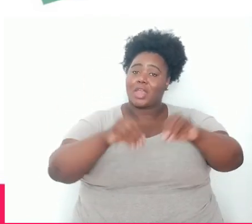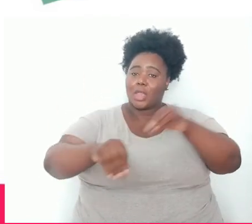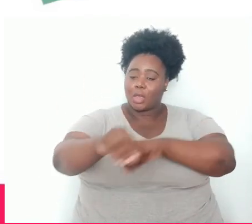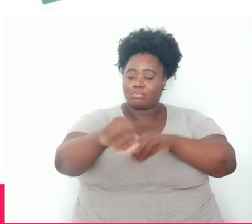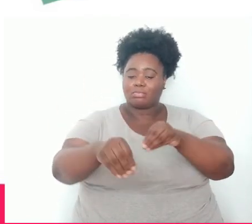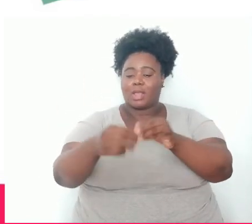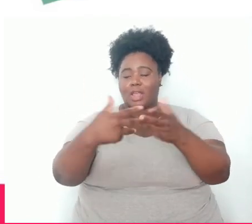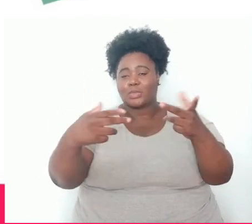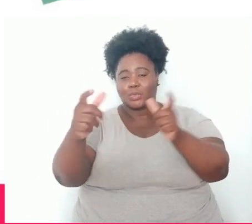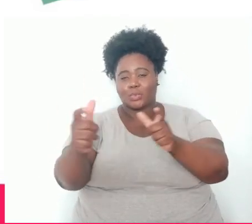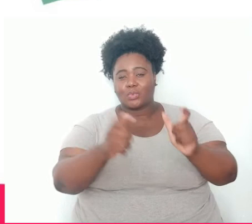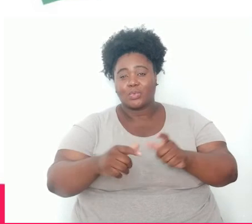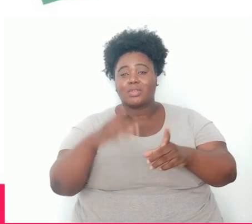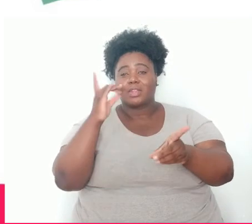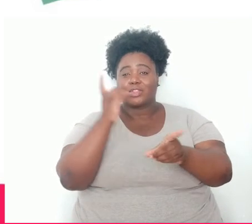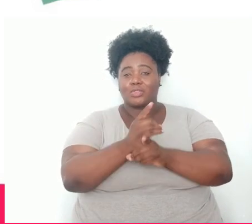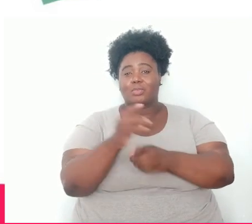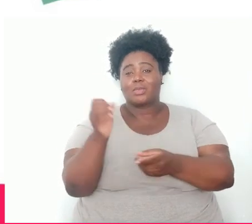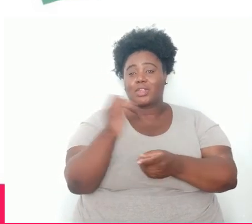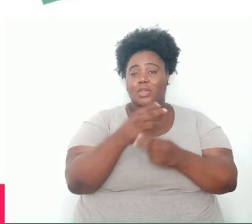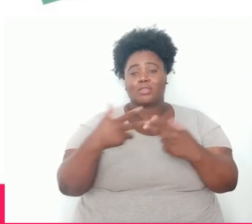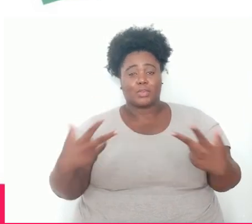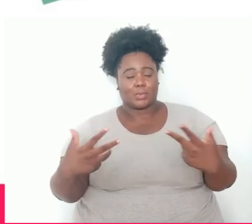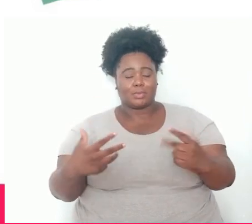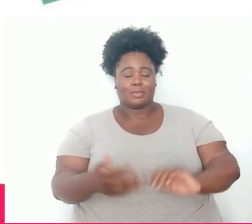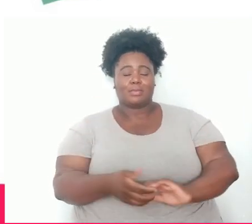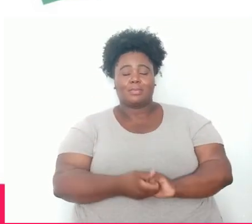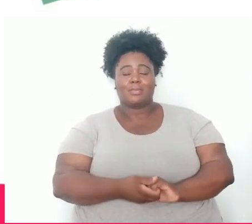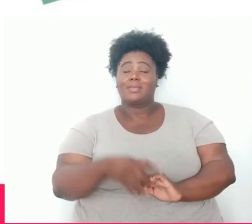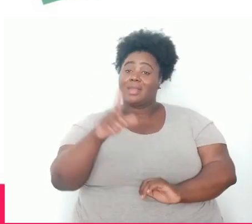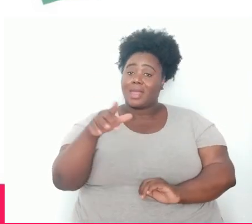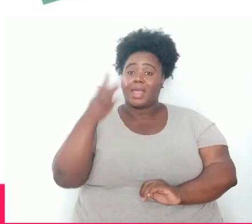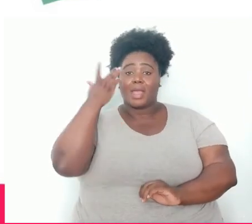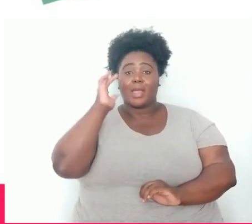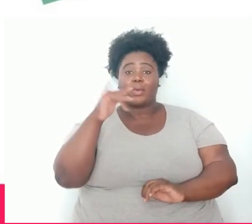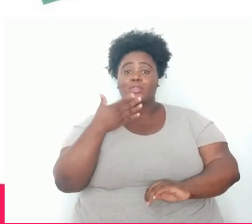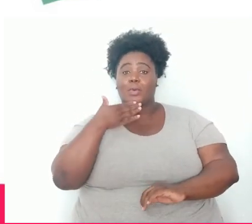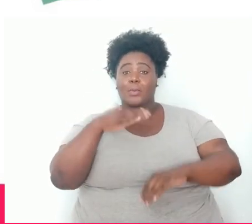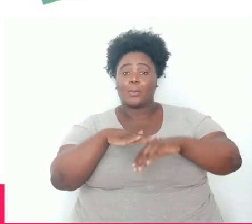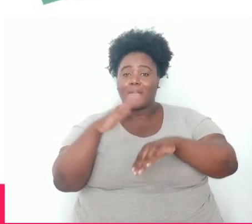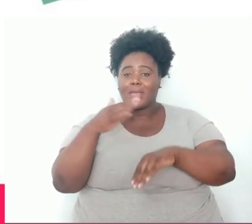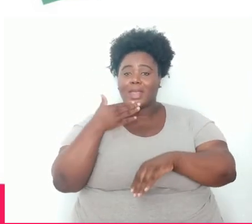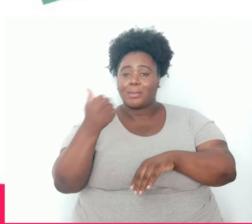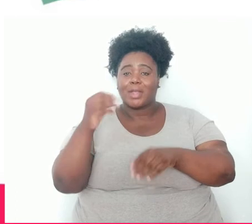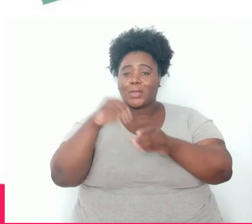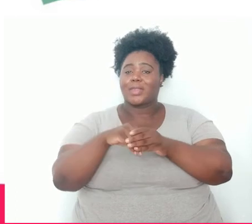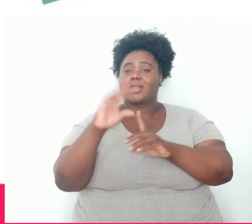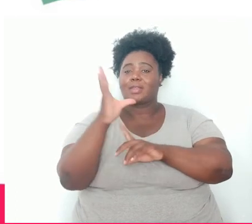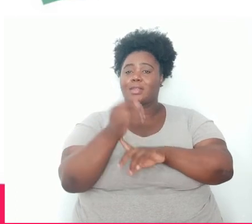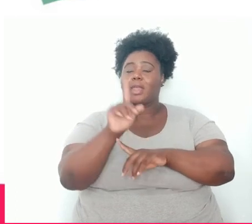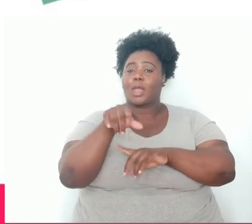mudar o lugar das coisas e descobrir novas coisas, né? Isso eu acho que é o mais rico dentro